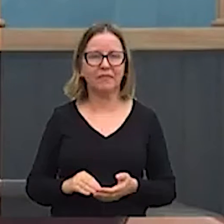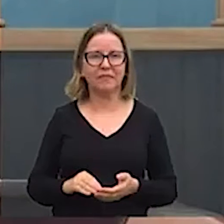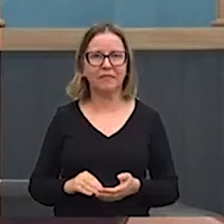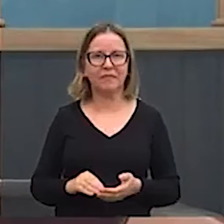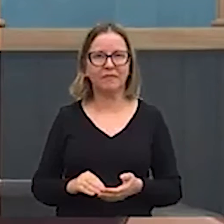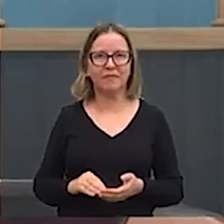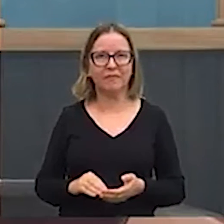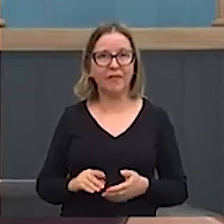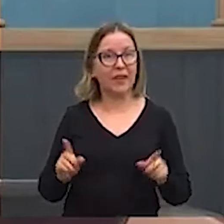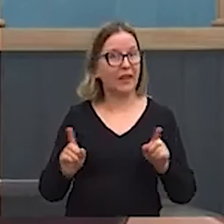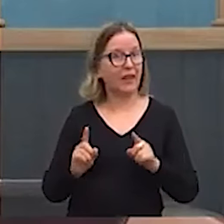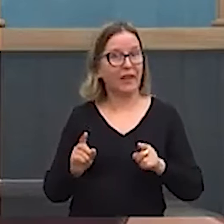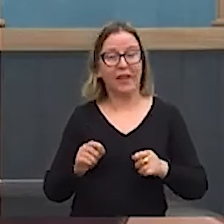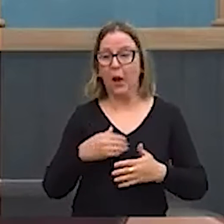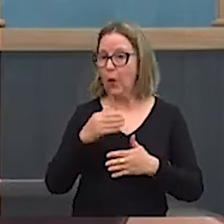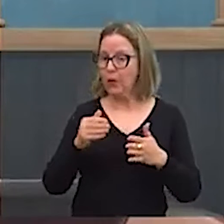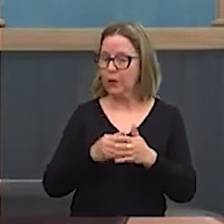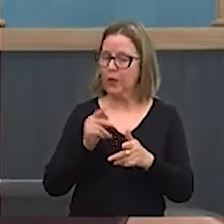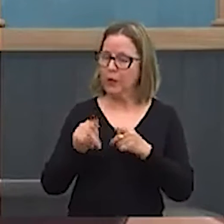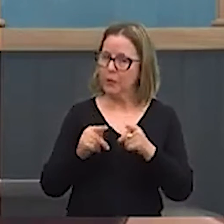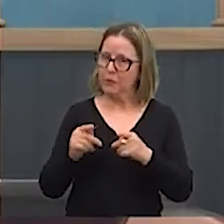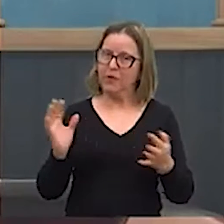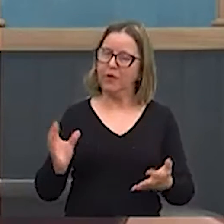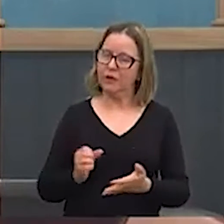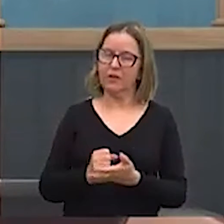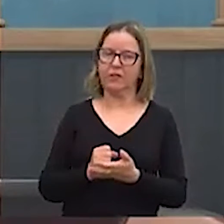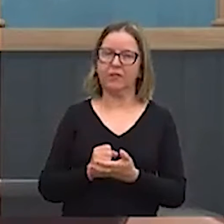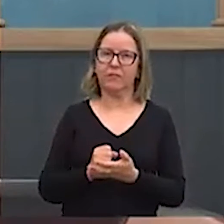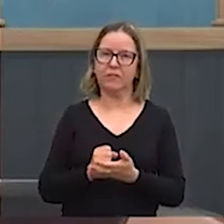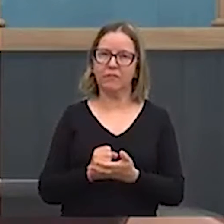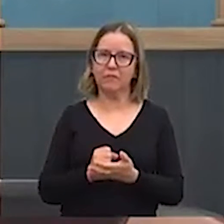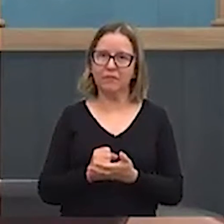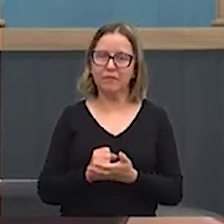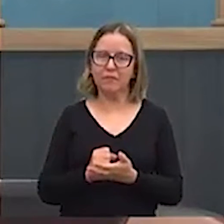nem todos serão salvos.